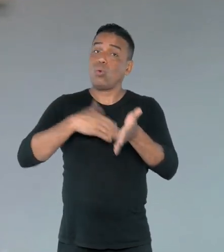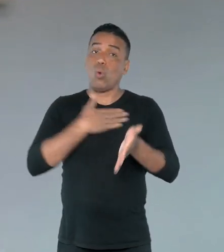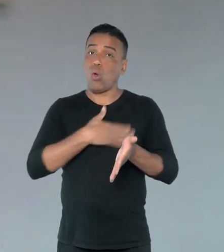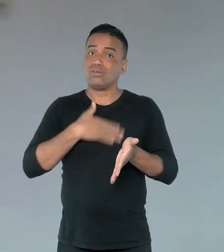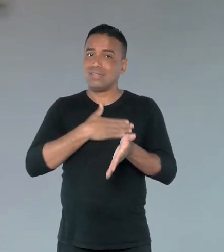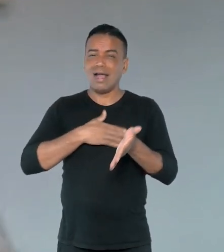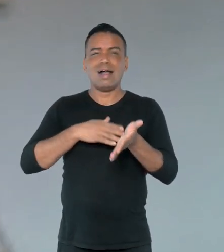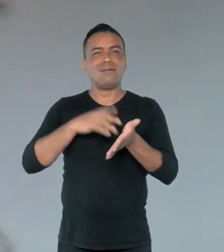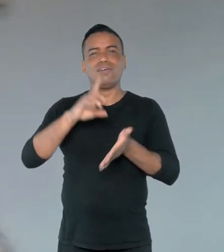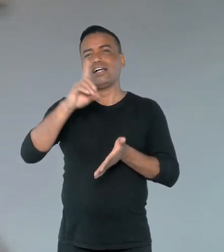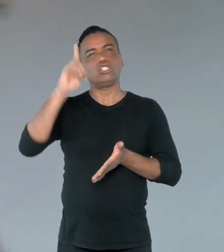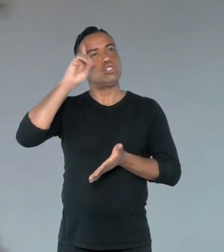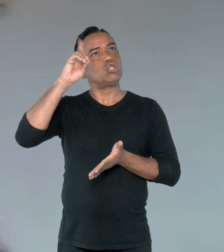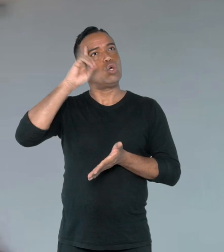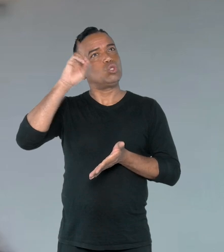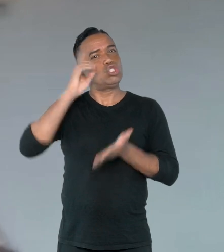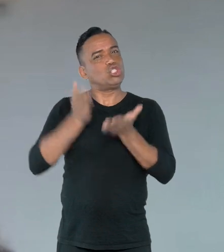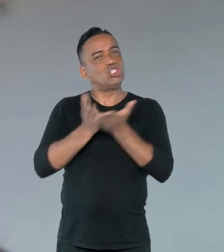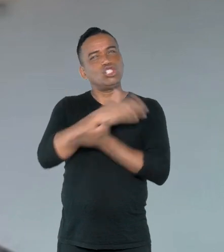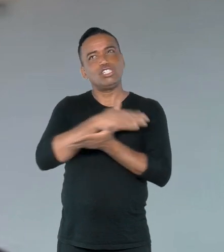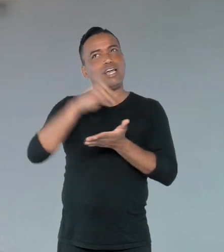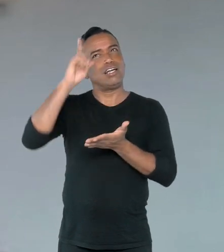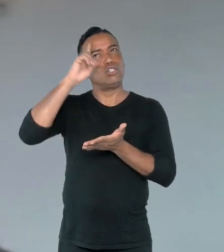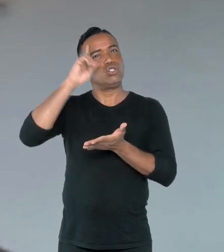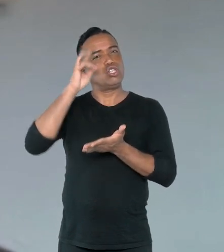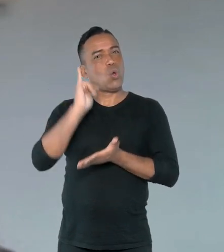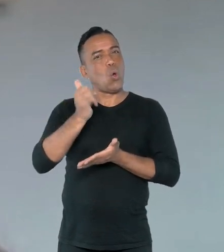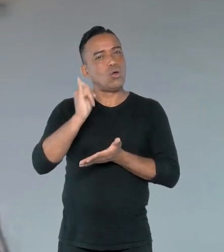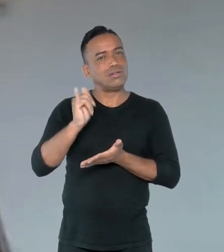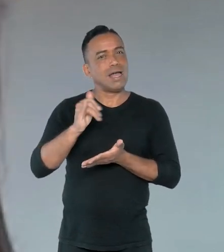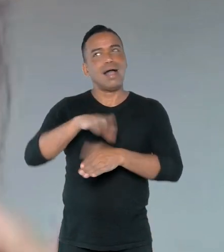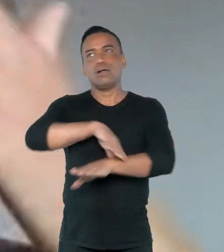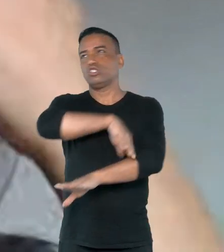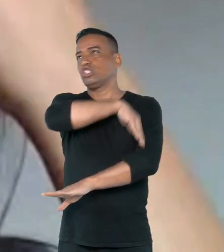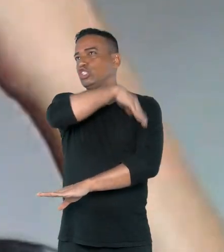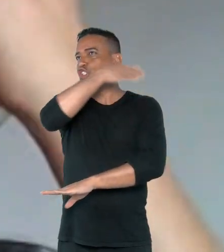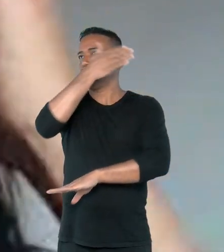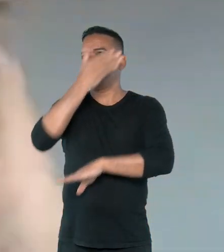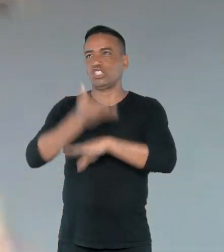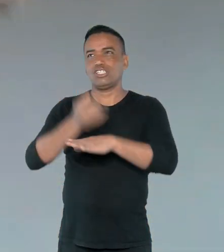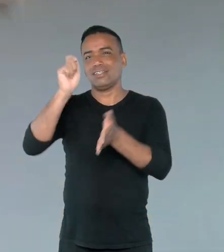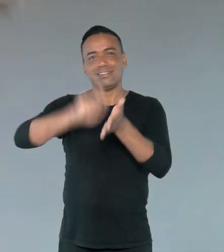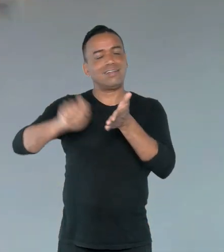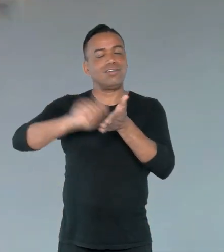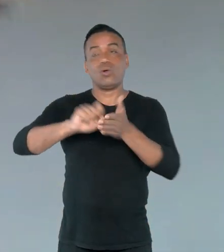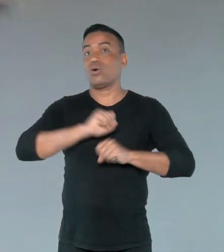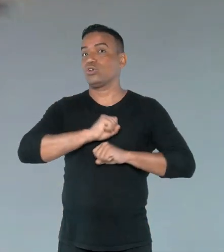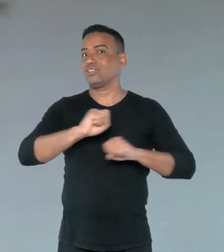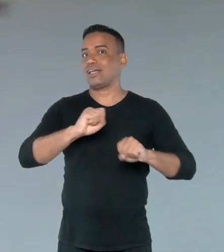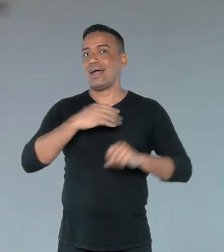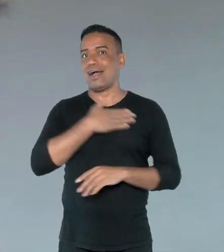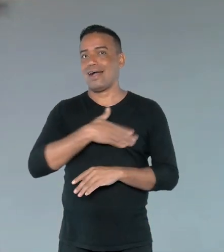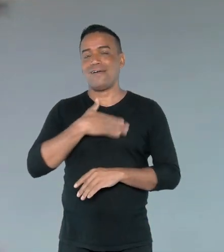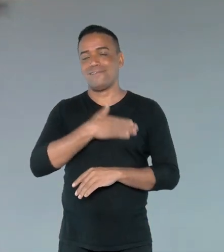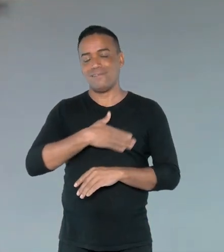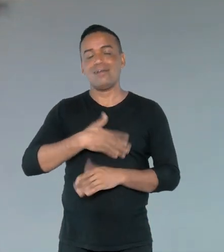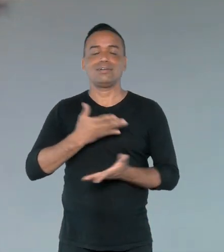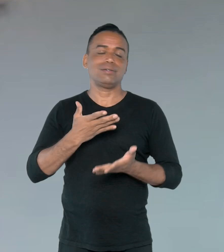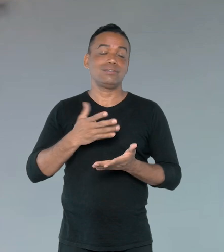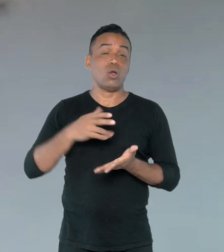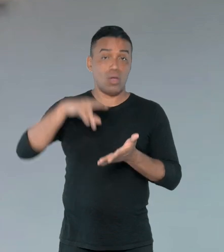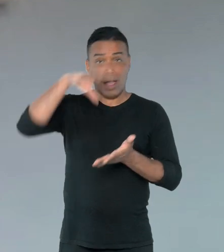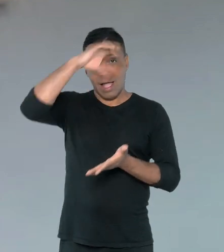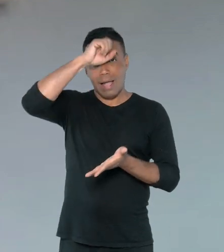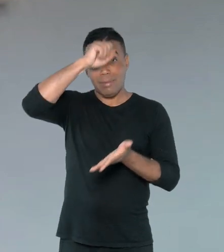em diário, né? Eu tinha isso de contar como foi o meu dia, eu gostava de fazer isso logo que eu aprendi a